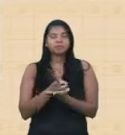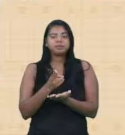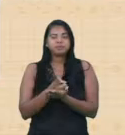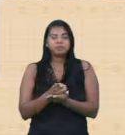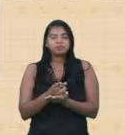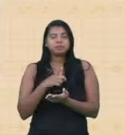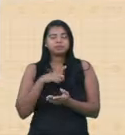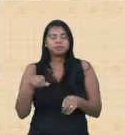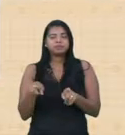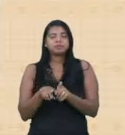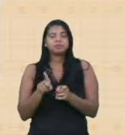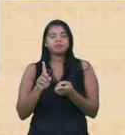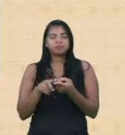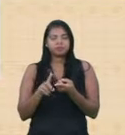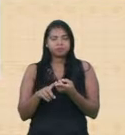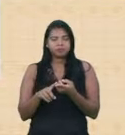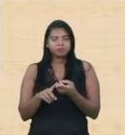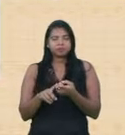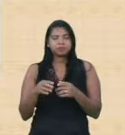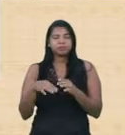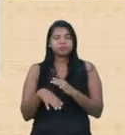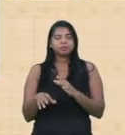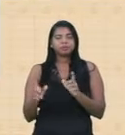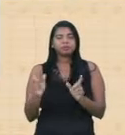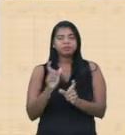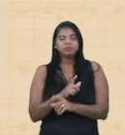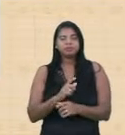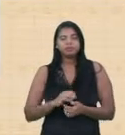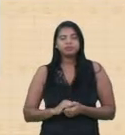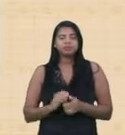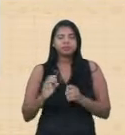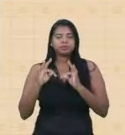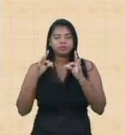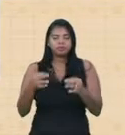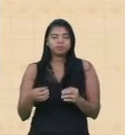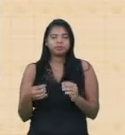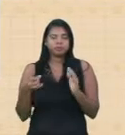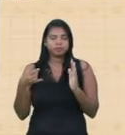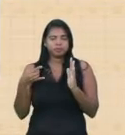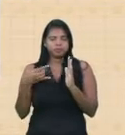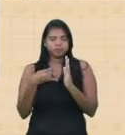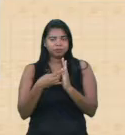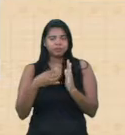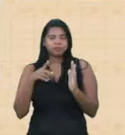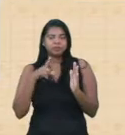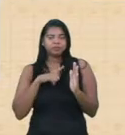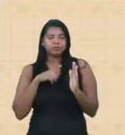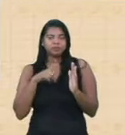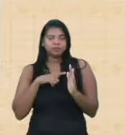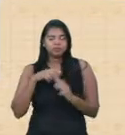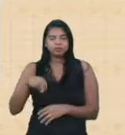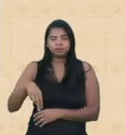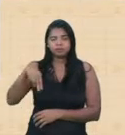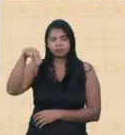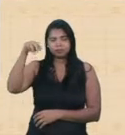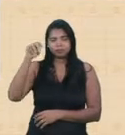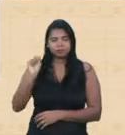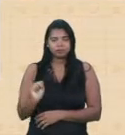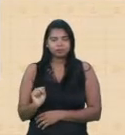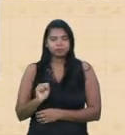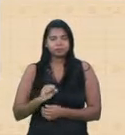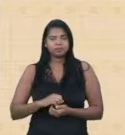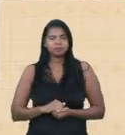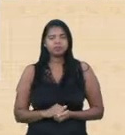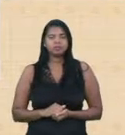polos com comportamentos opostos. Lembrando que todo ímã ele vai ter um polo norte e um polo sul. Isso